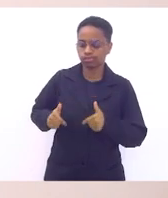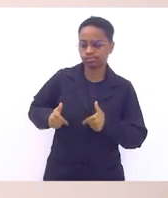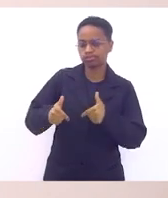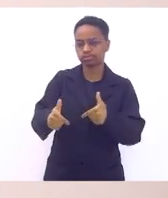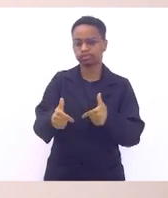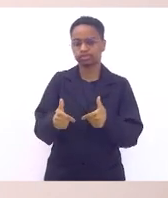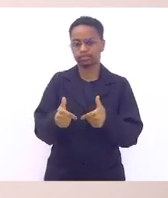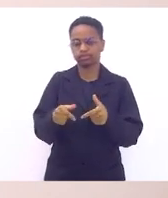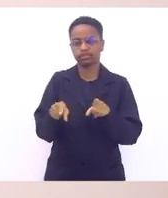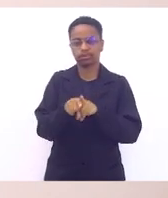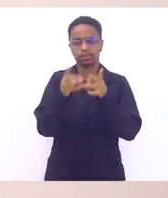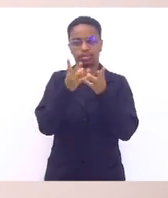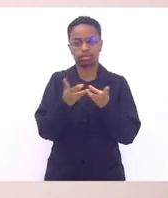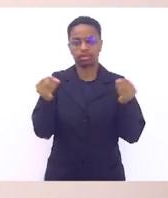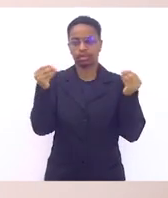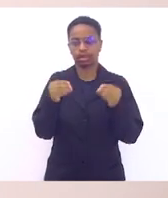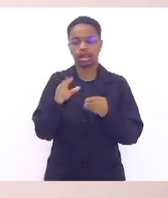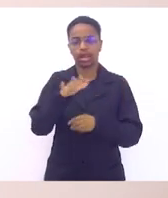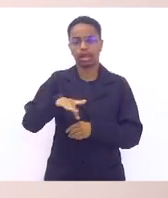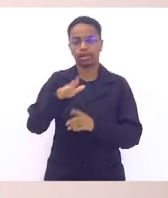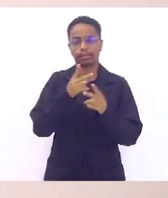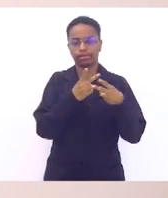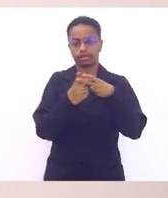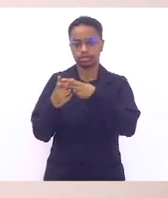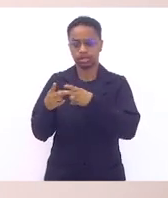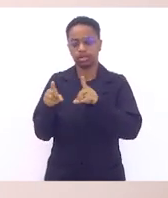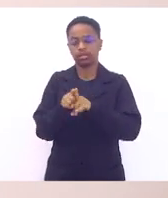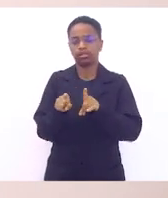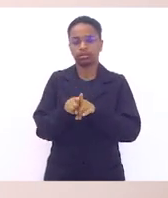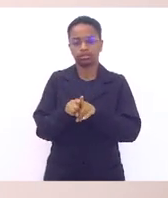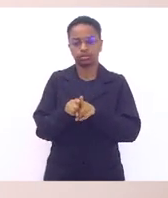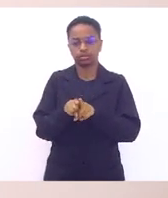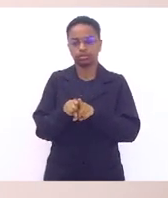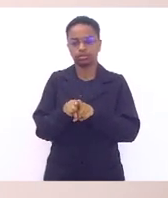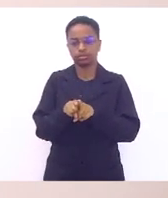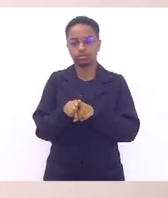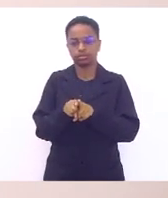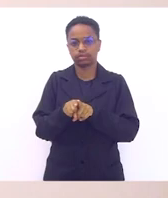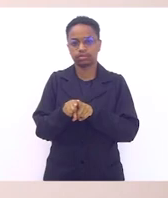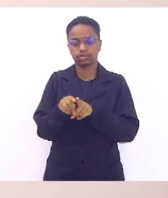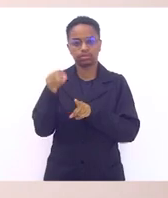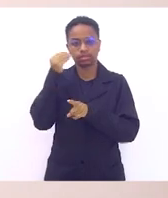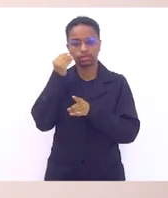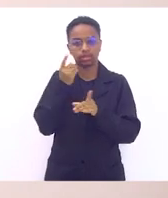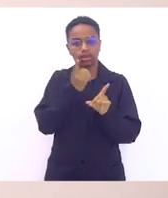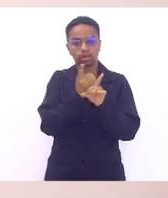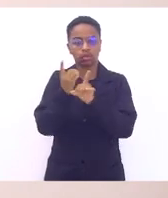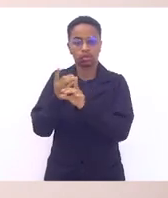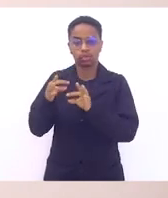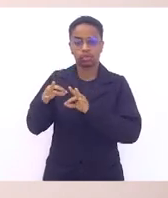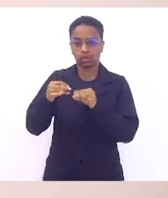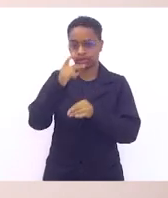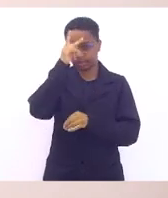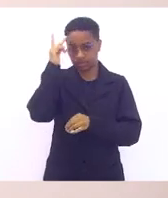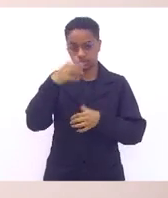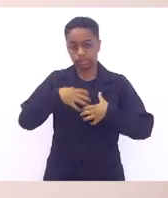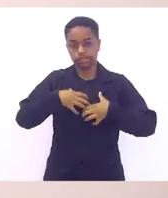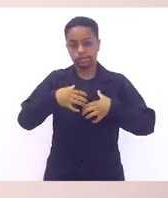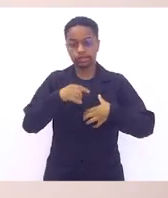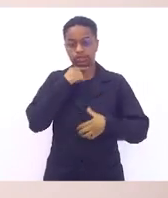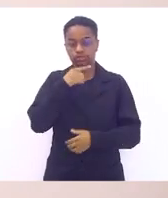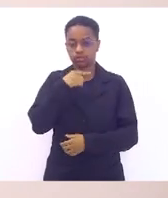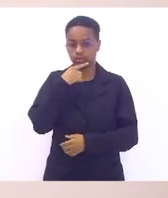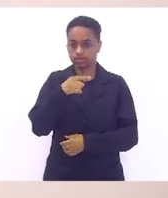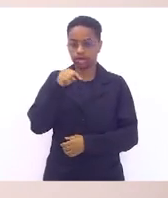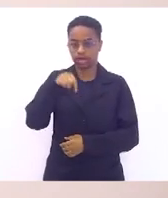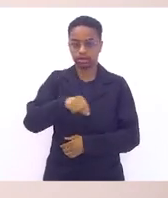essa questão do sistema prisional e ir atrás de todos os pacientes sintomáticos respiratórios que hoje estão dentro dos presídios fluminenses.